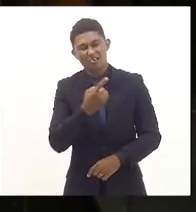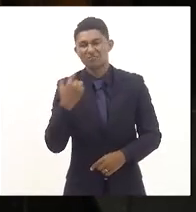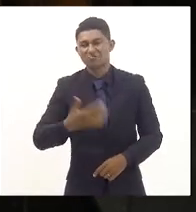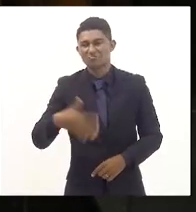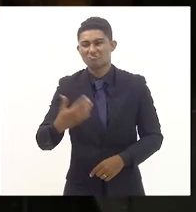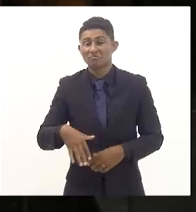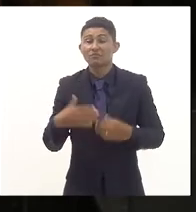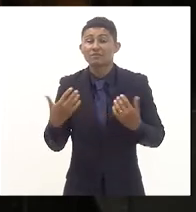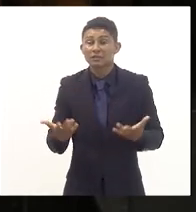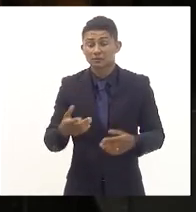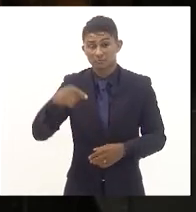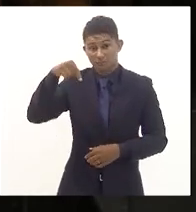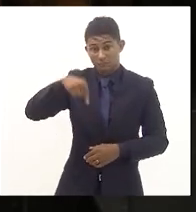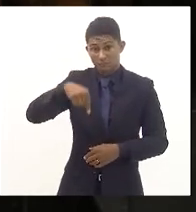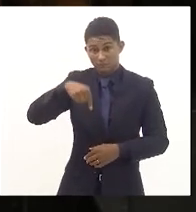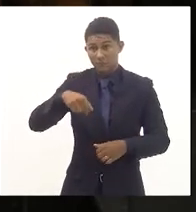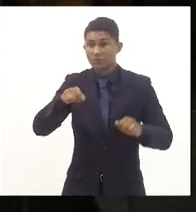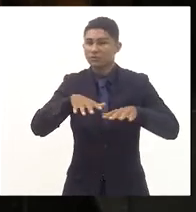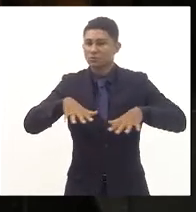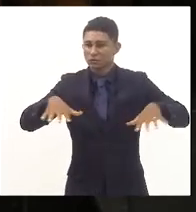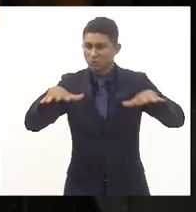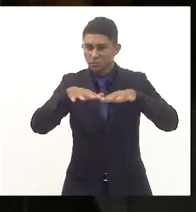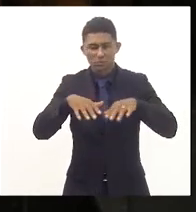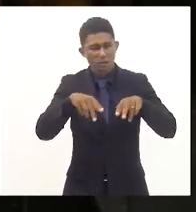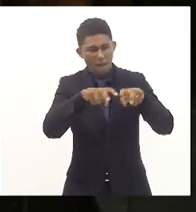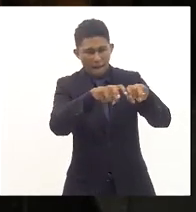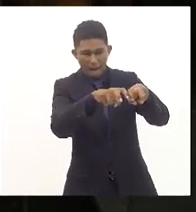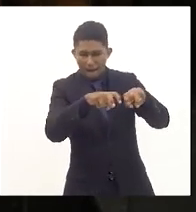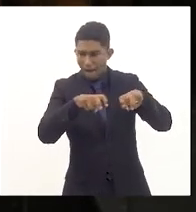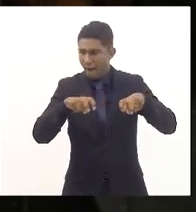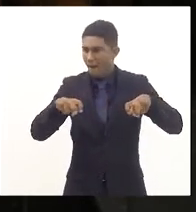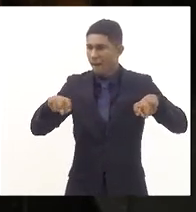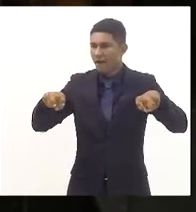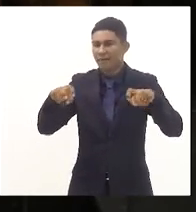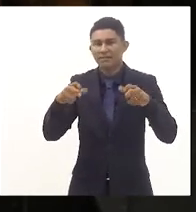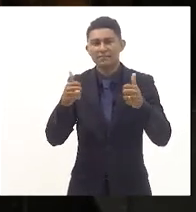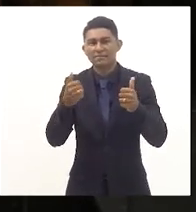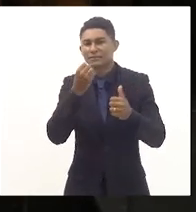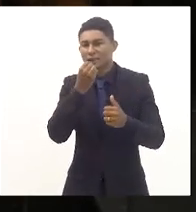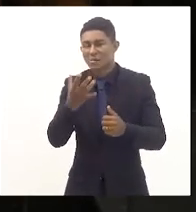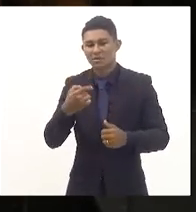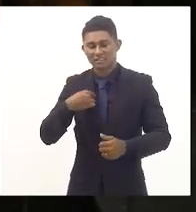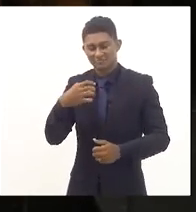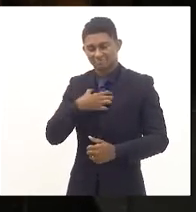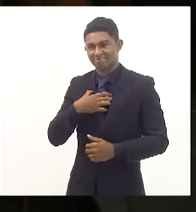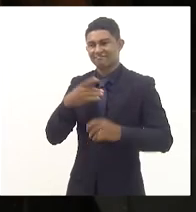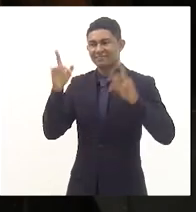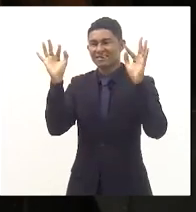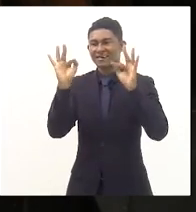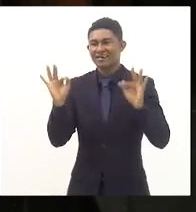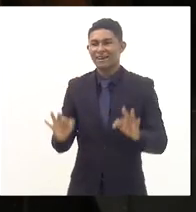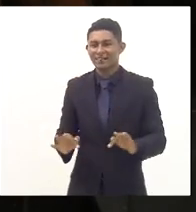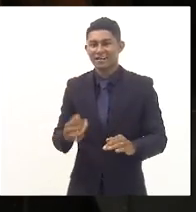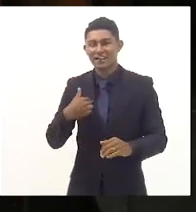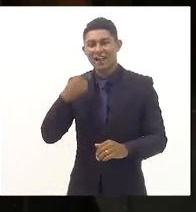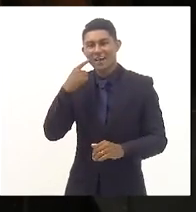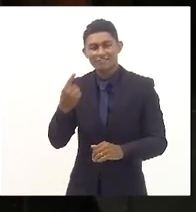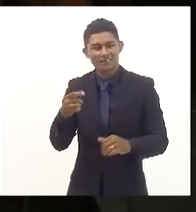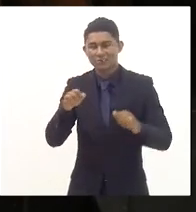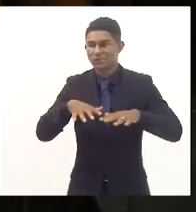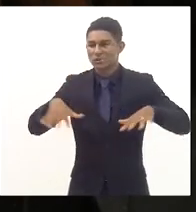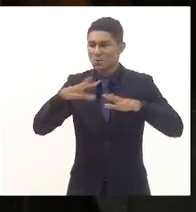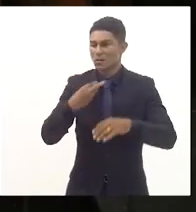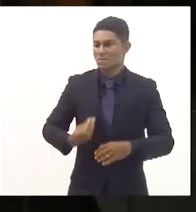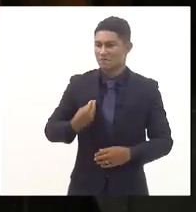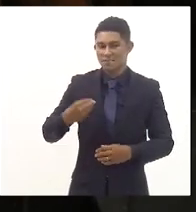então essa mesa aqui é absolutamente Seleta digo de novo eu fico muito feliz de ver essas pessoas aqui